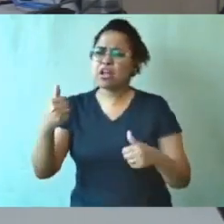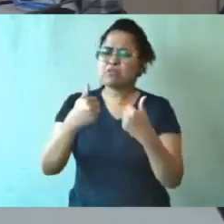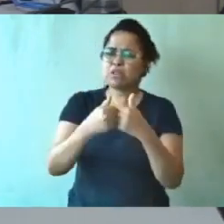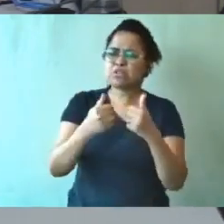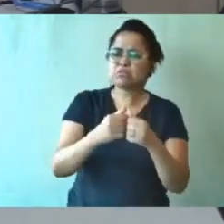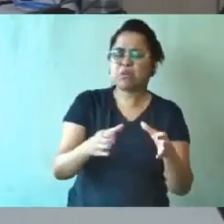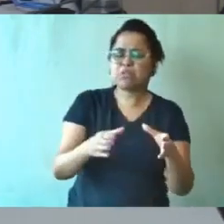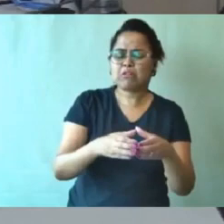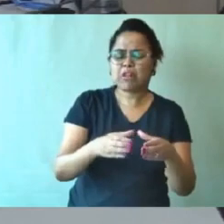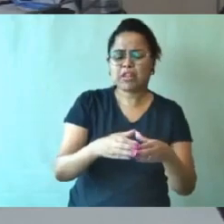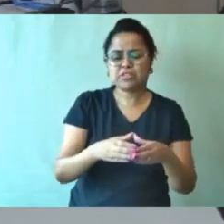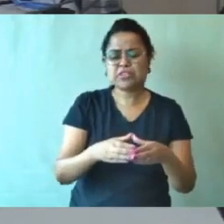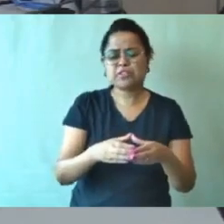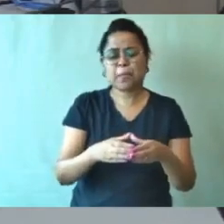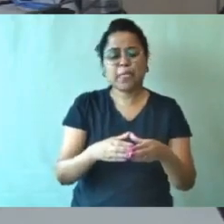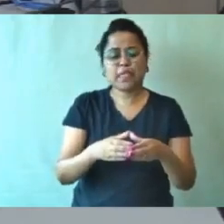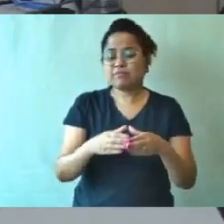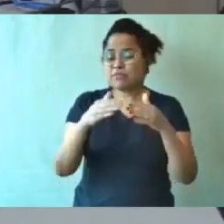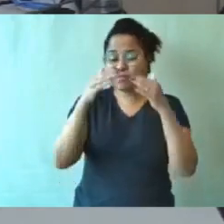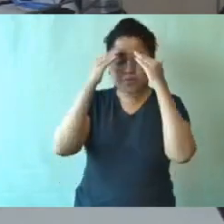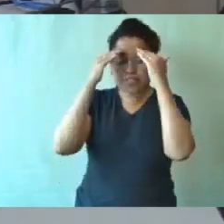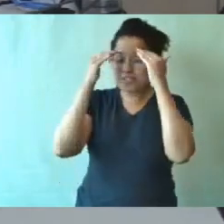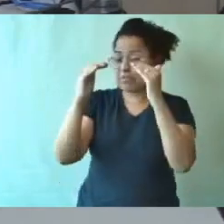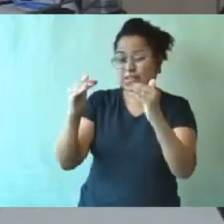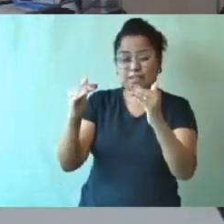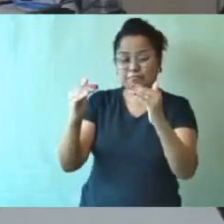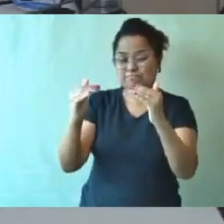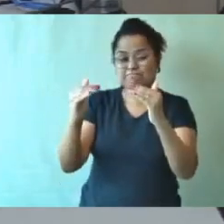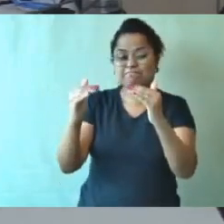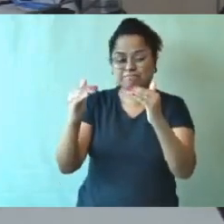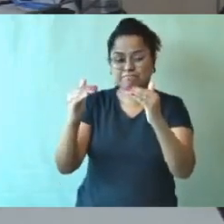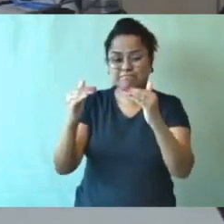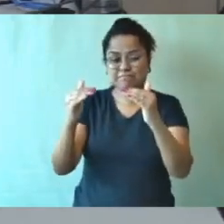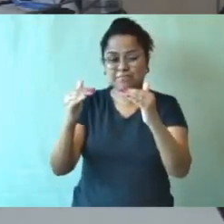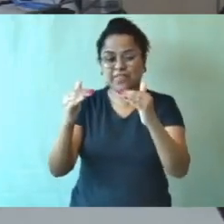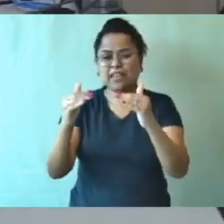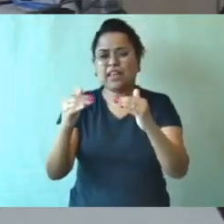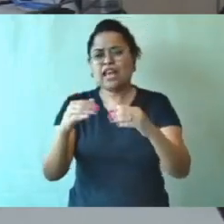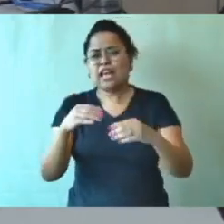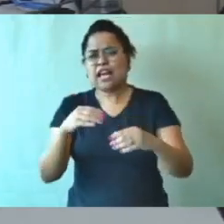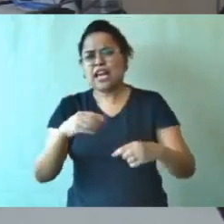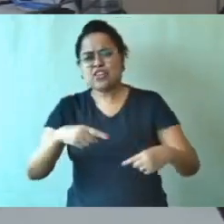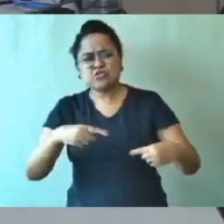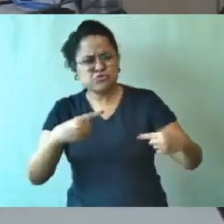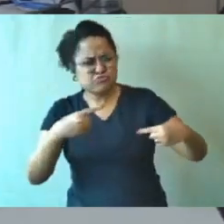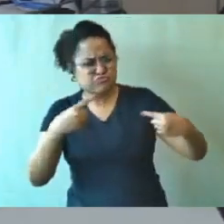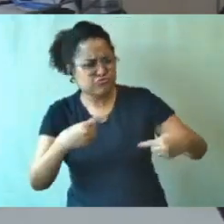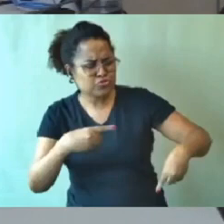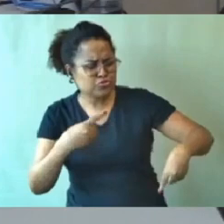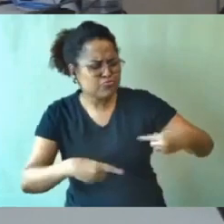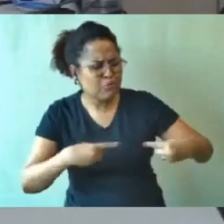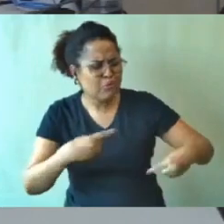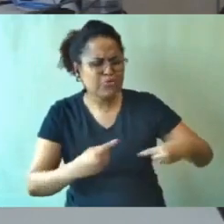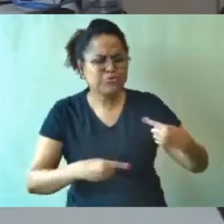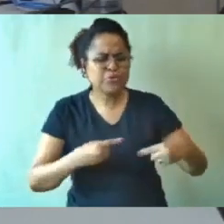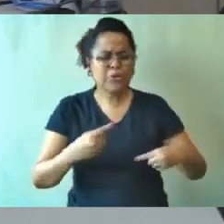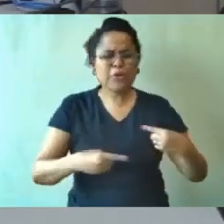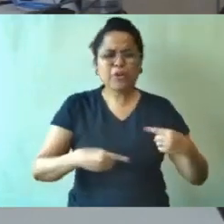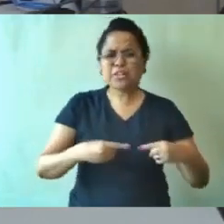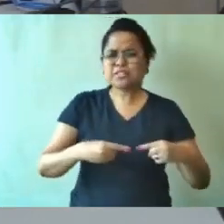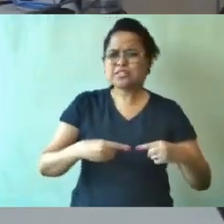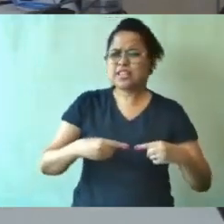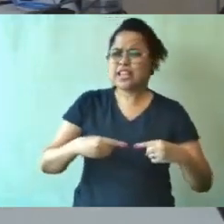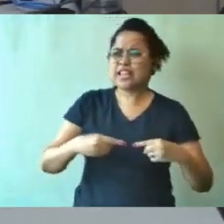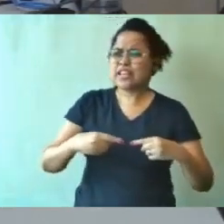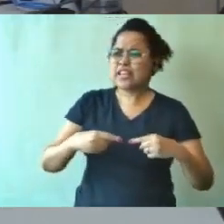ele não é respeitado. E aí as discussões ficam lá no topo da pirâmide e essa pessoa que está lá